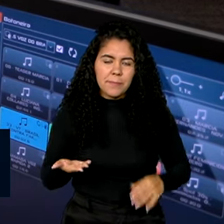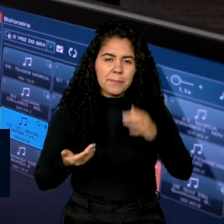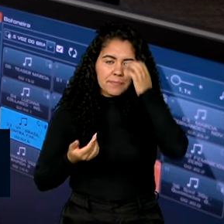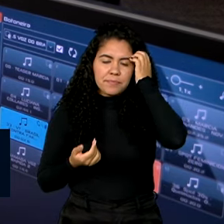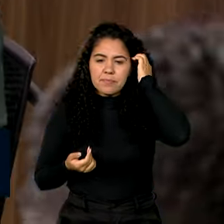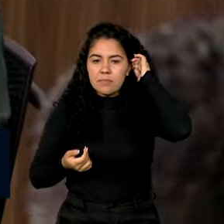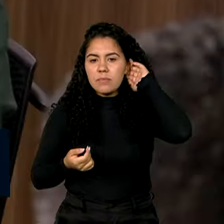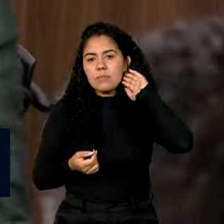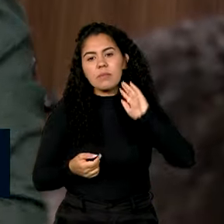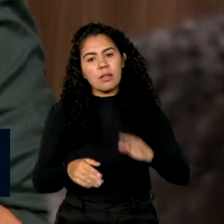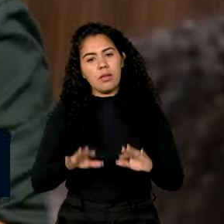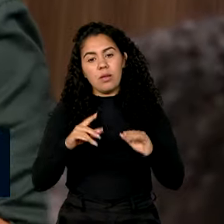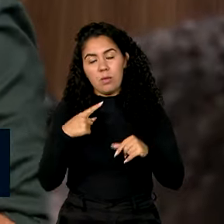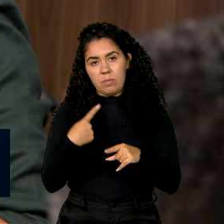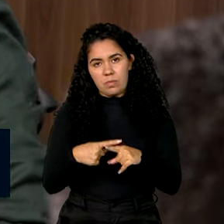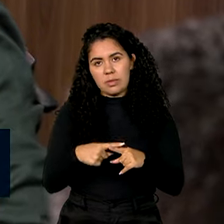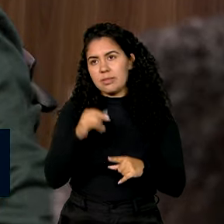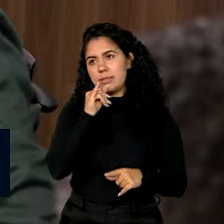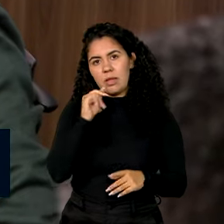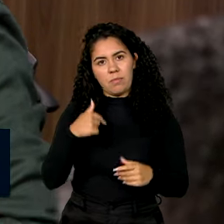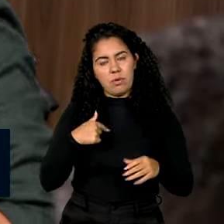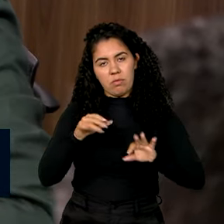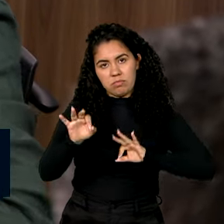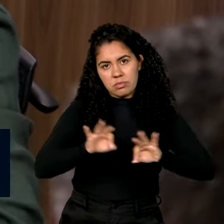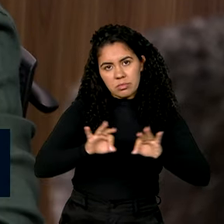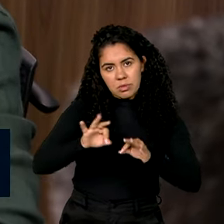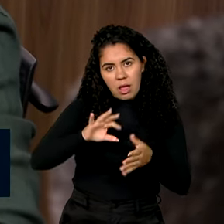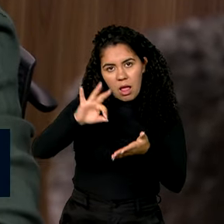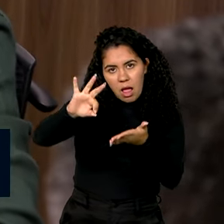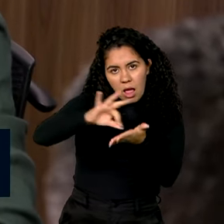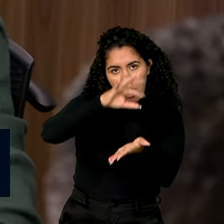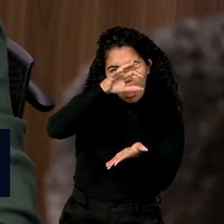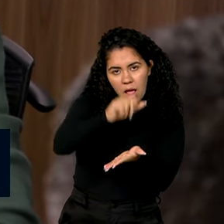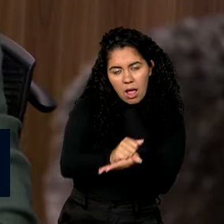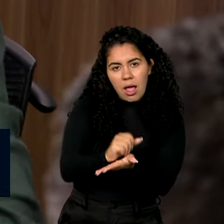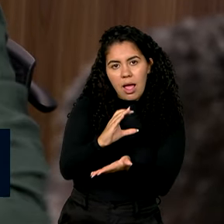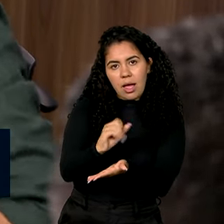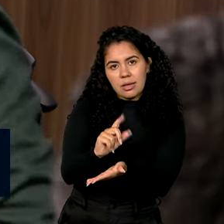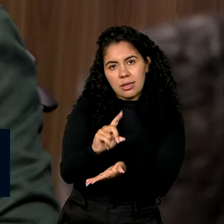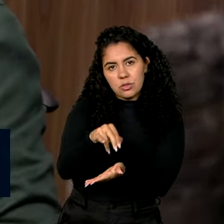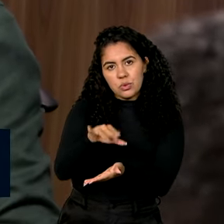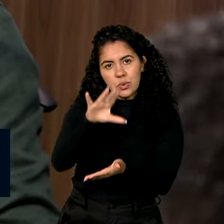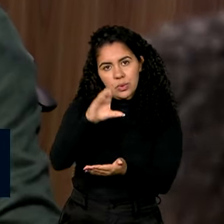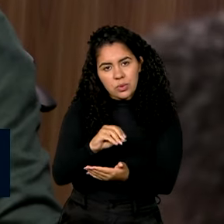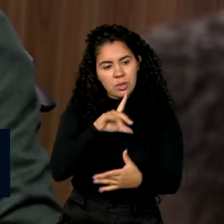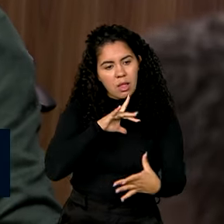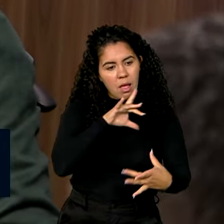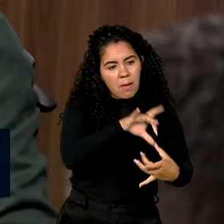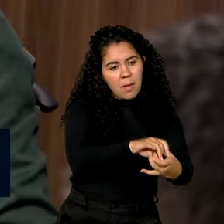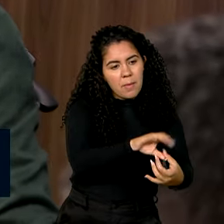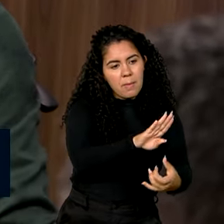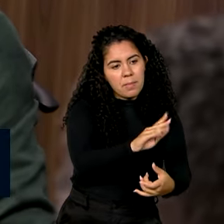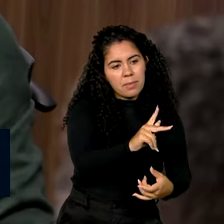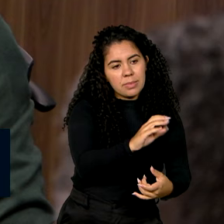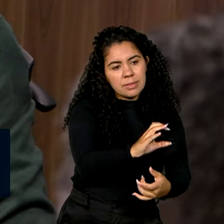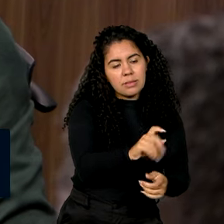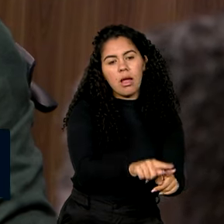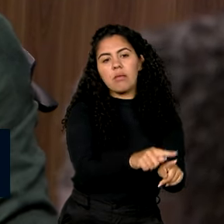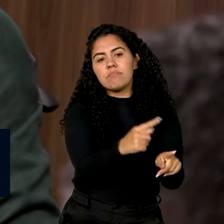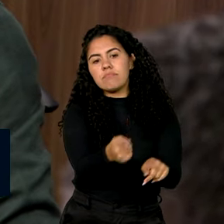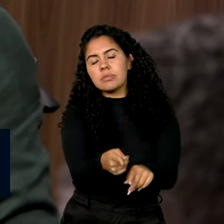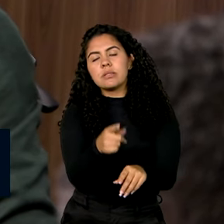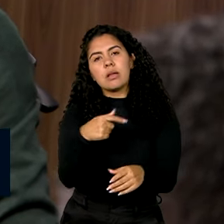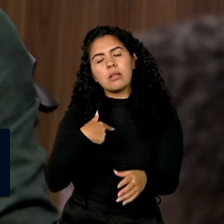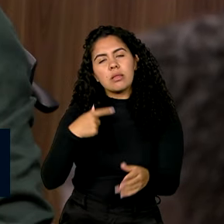isso muito pelo contrário porque quando eu faço o cadastro único eu não tenho só vinculação com BPC eu consigo olhar ess aquele doso se aquela